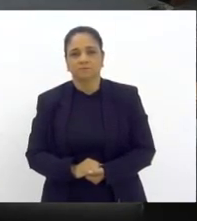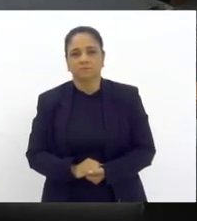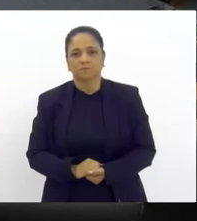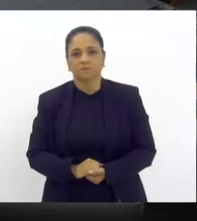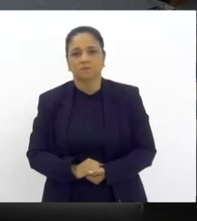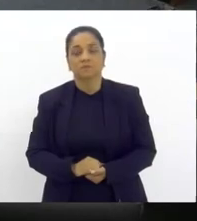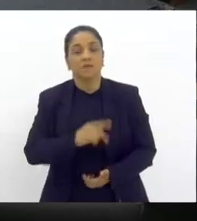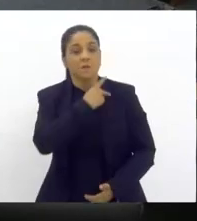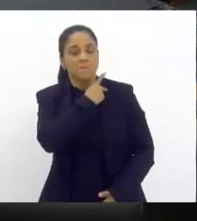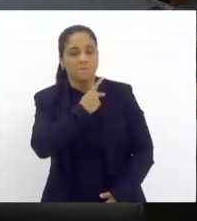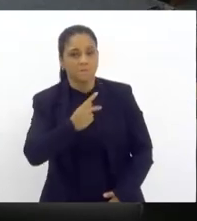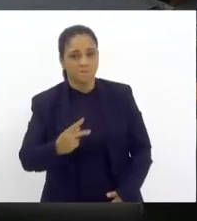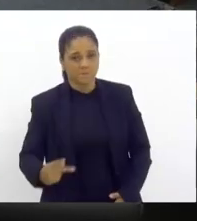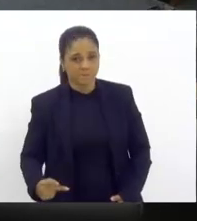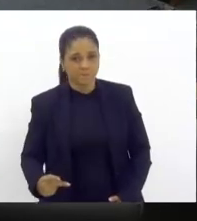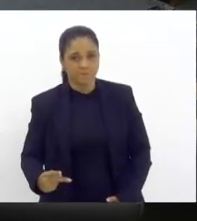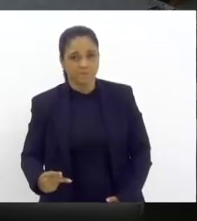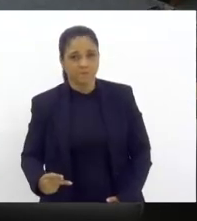Presidenta,